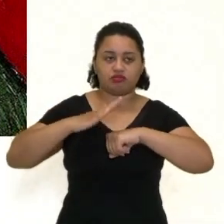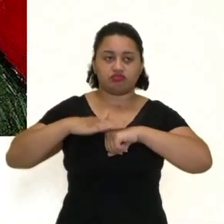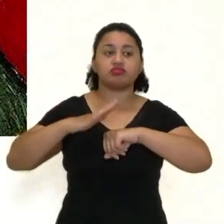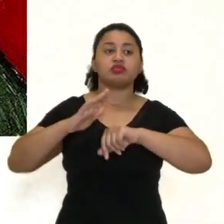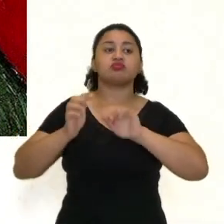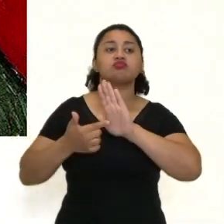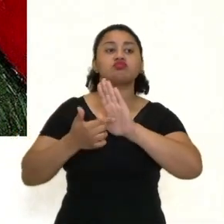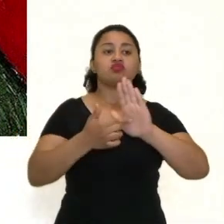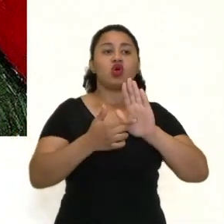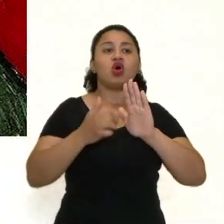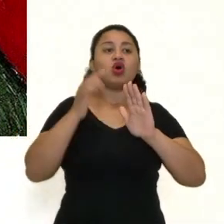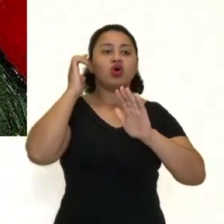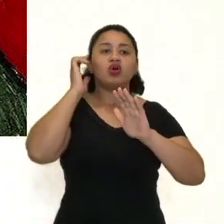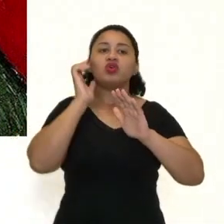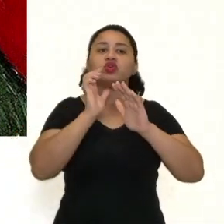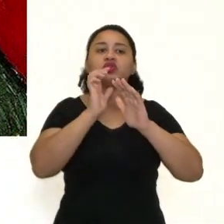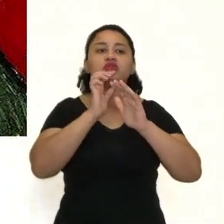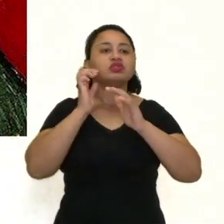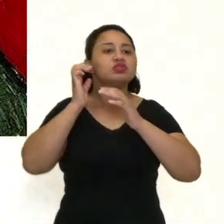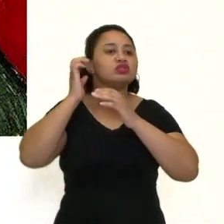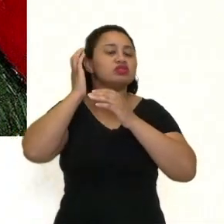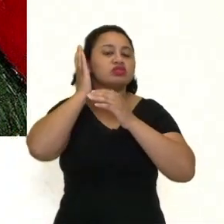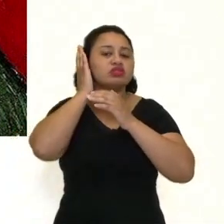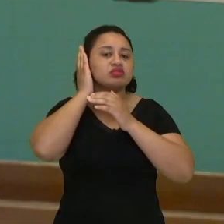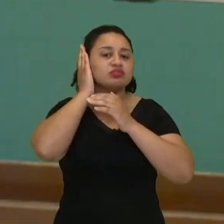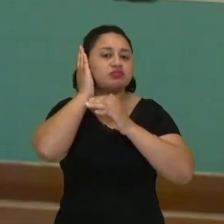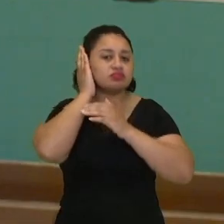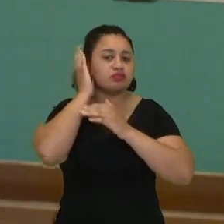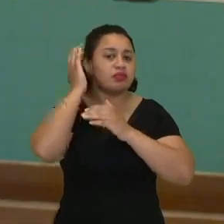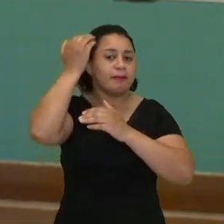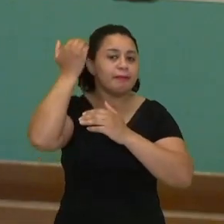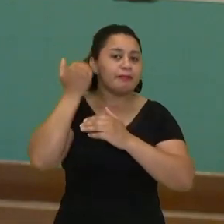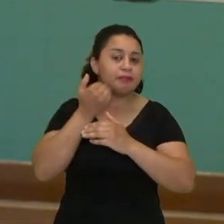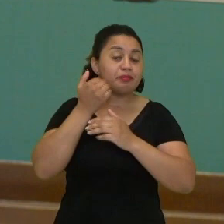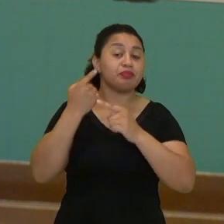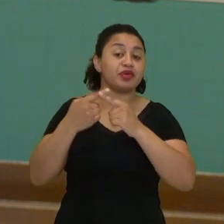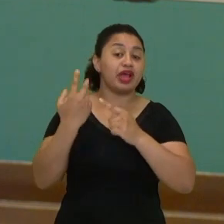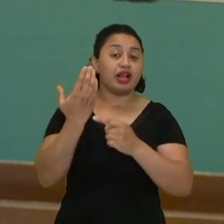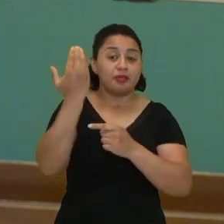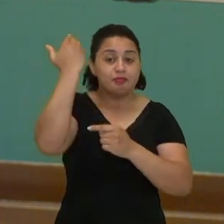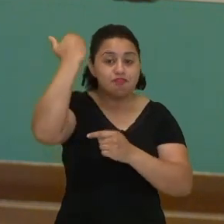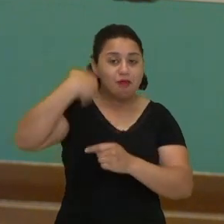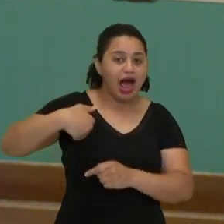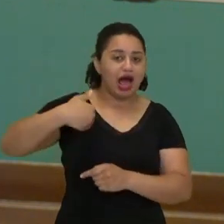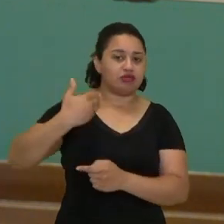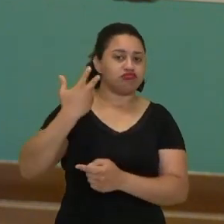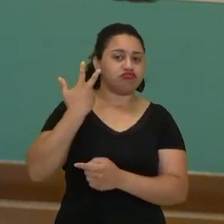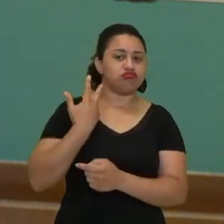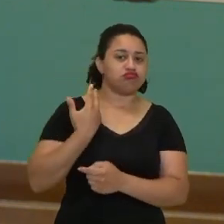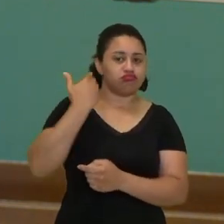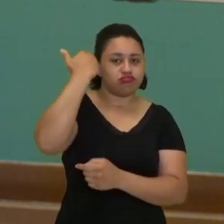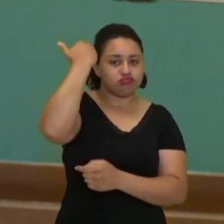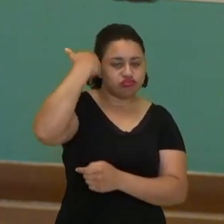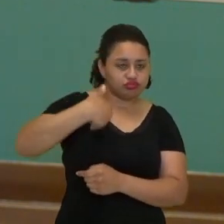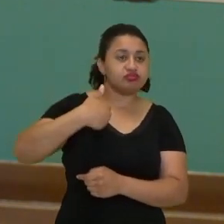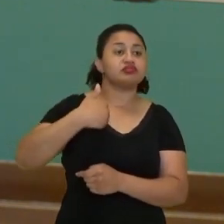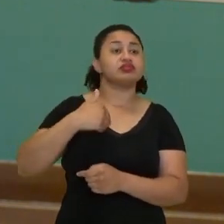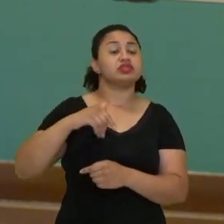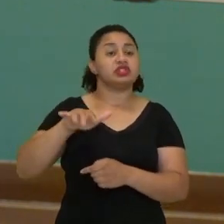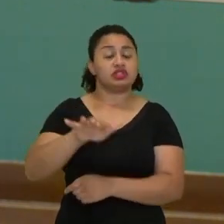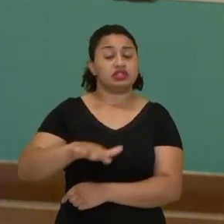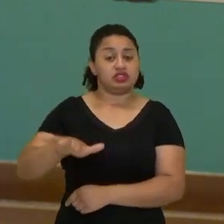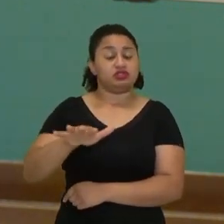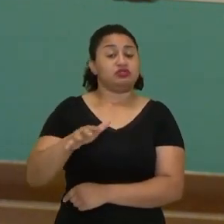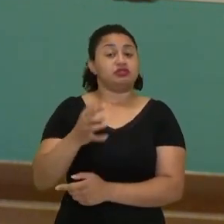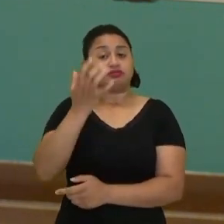mostra o curativo que ele tem na orelha por conta dessa mutilação, né? Dessa ocasião mais